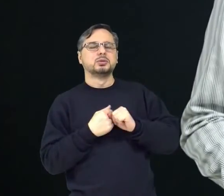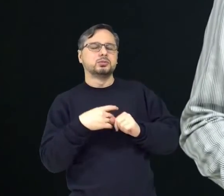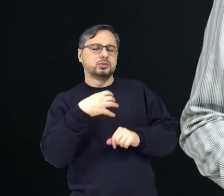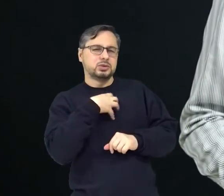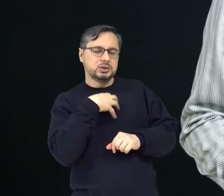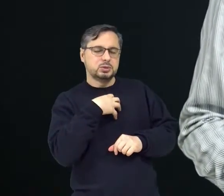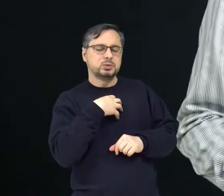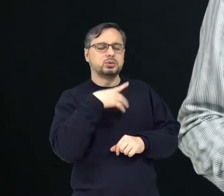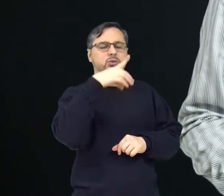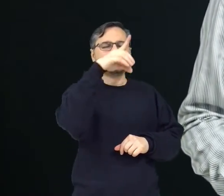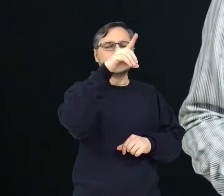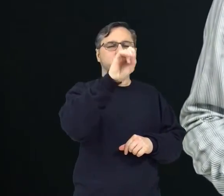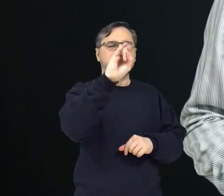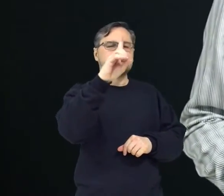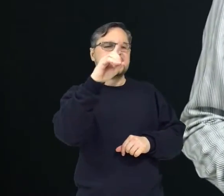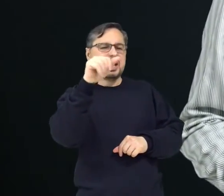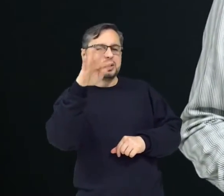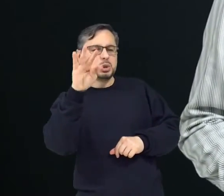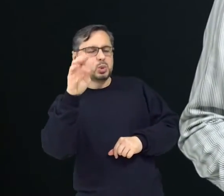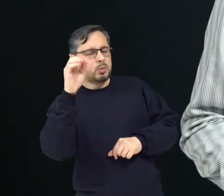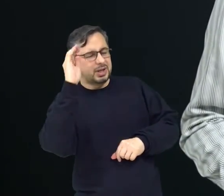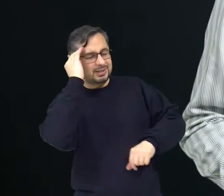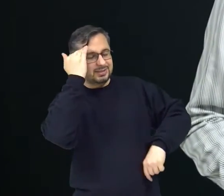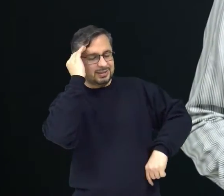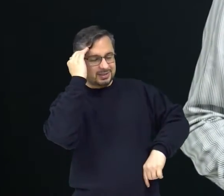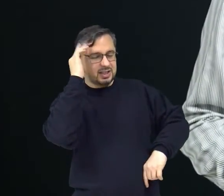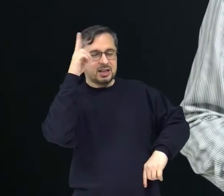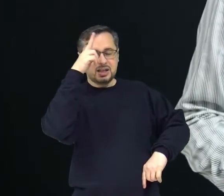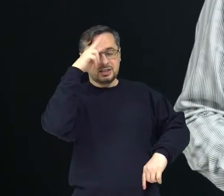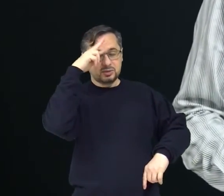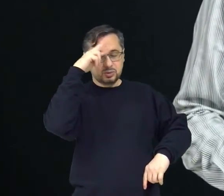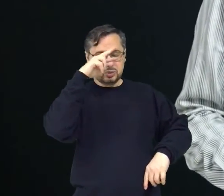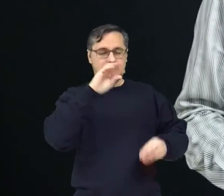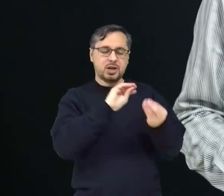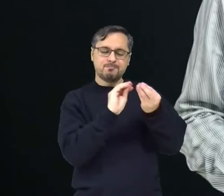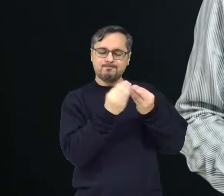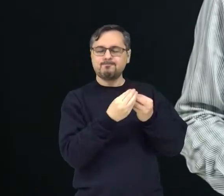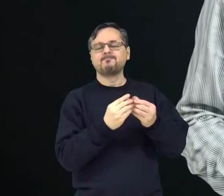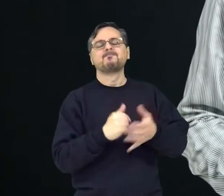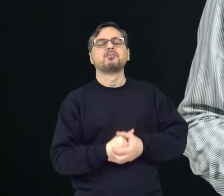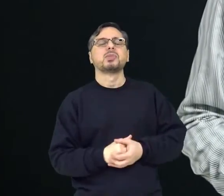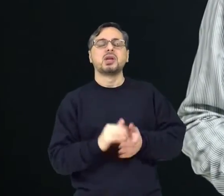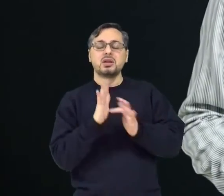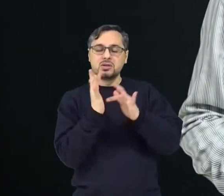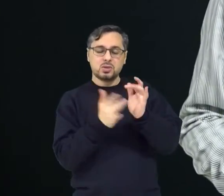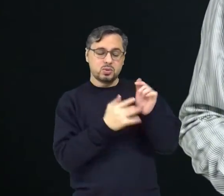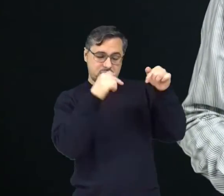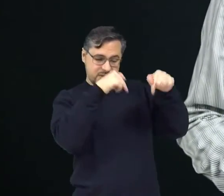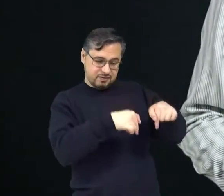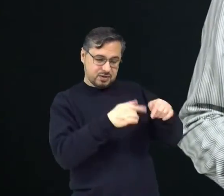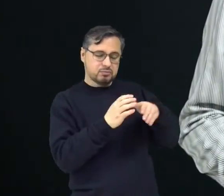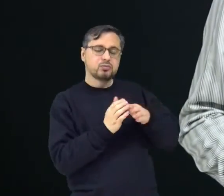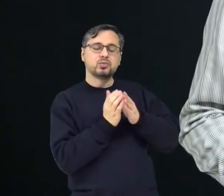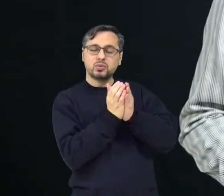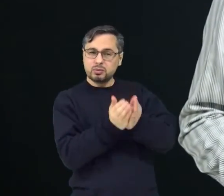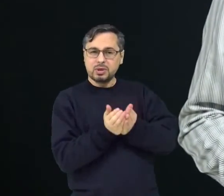começarmos a compreender o escopo de todo o texto. Jesus estava no barco com os